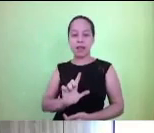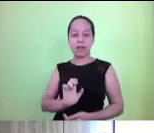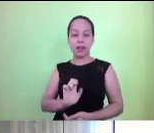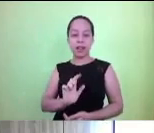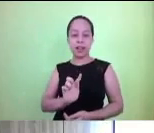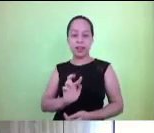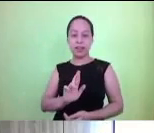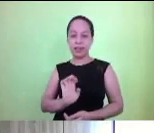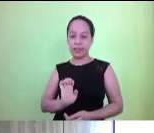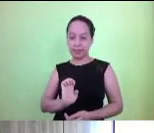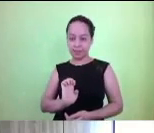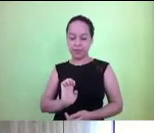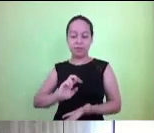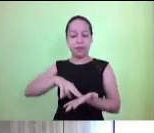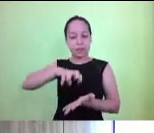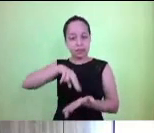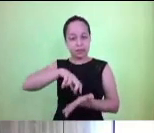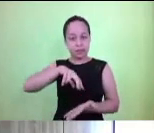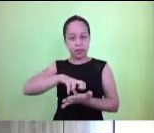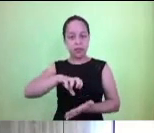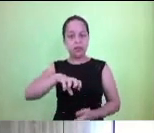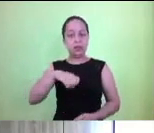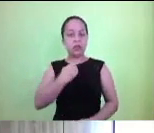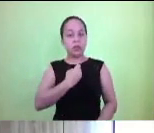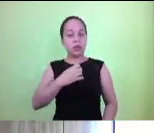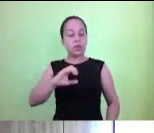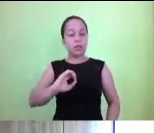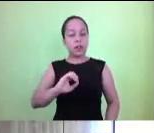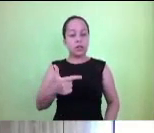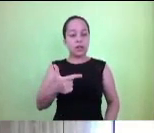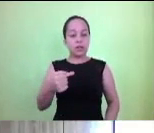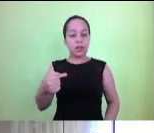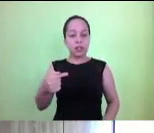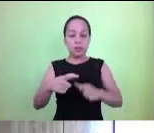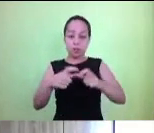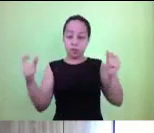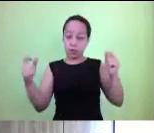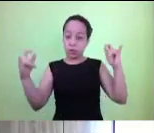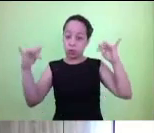Código 027, ampla concorrência.